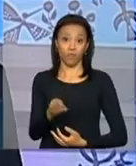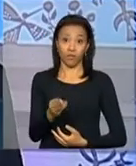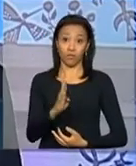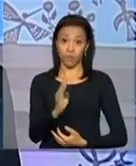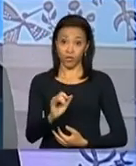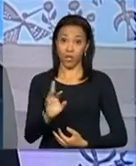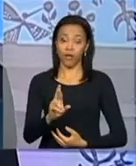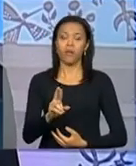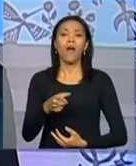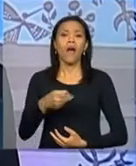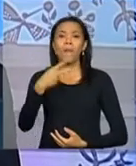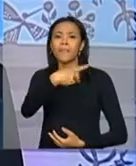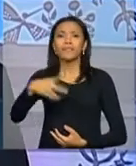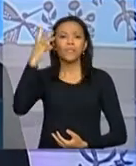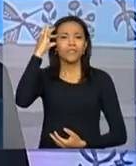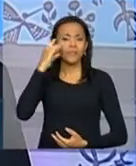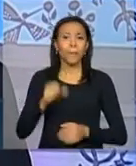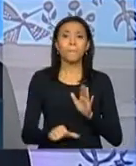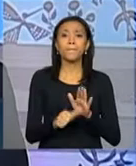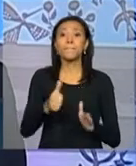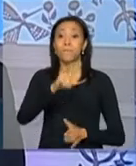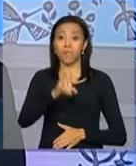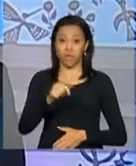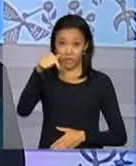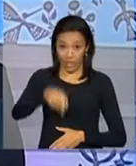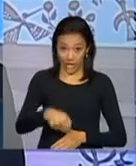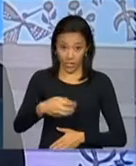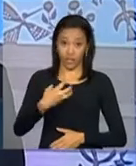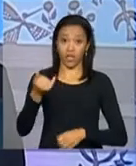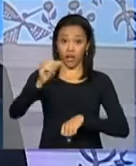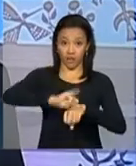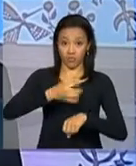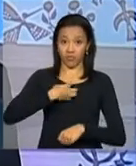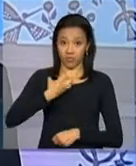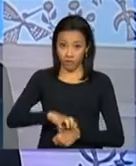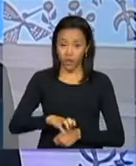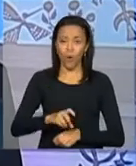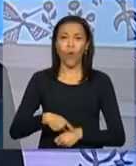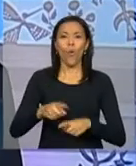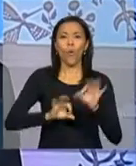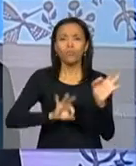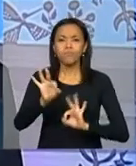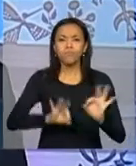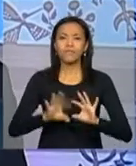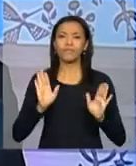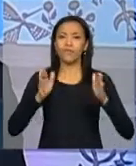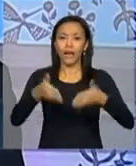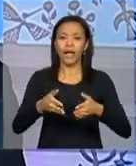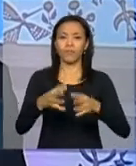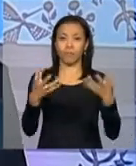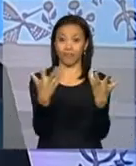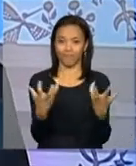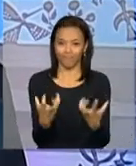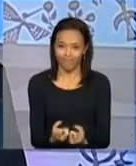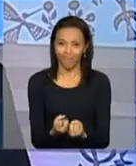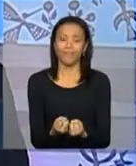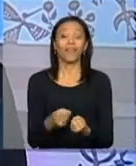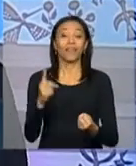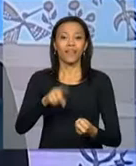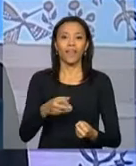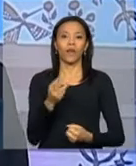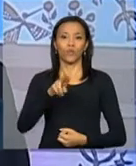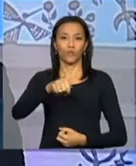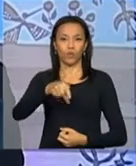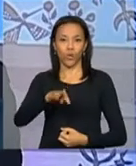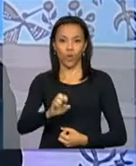presidenta Dilma russeff lança pela primeira vez aqui em Salvador um plano específico para o semiárido que inclui o norte de Minas